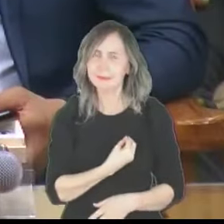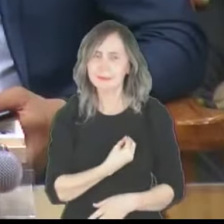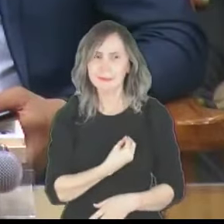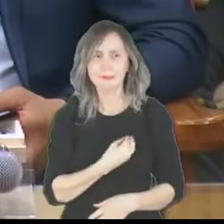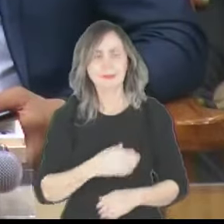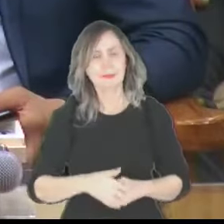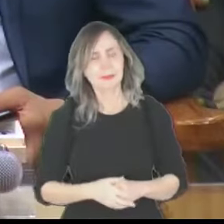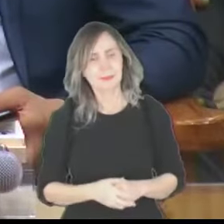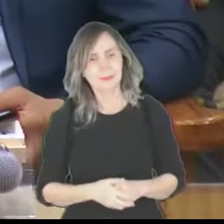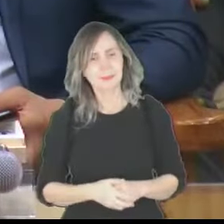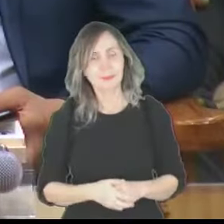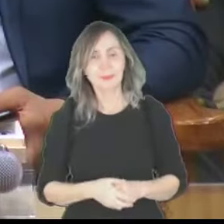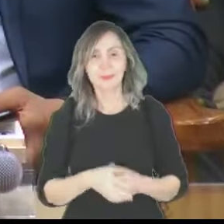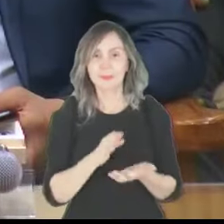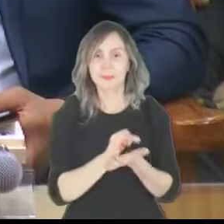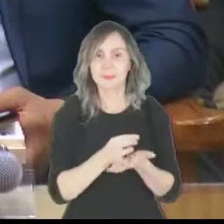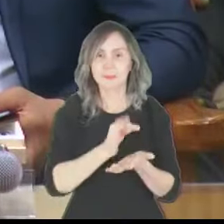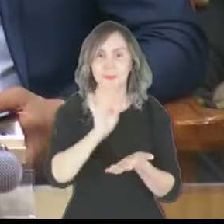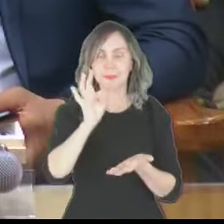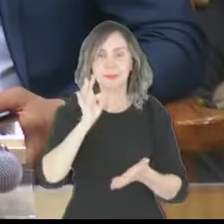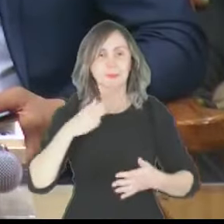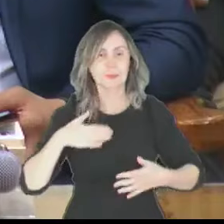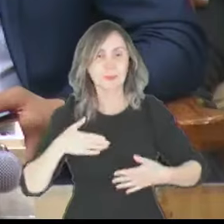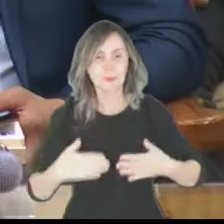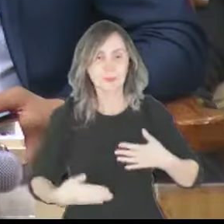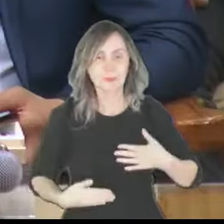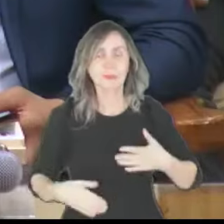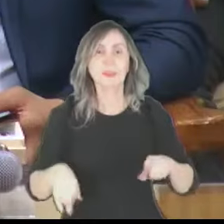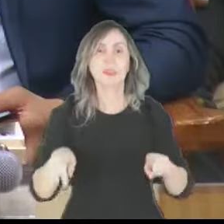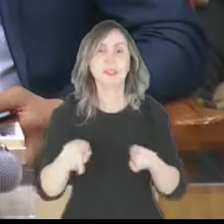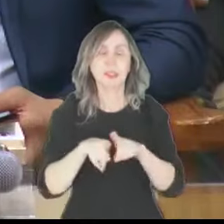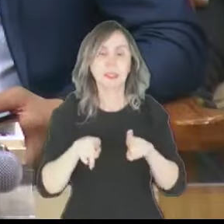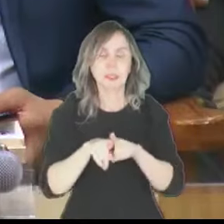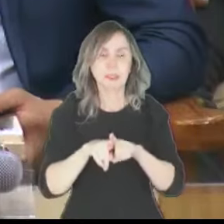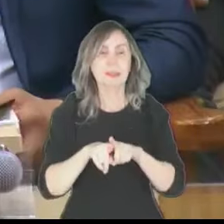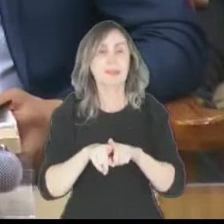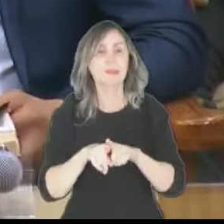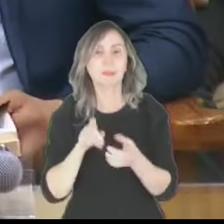A teologia do corpo é também a teologia da ressurreição do corpo.